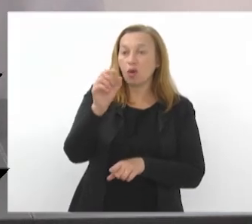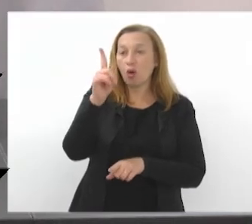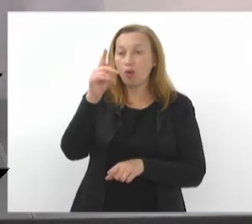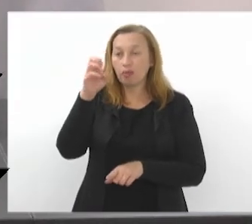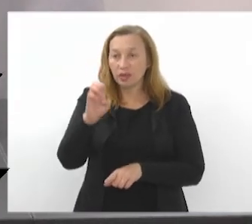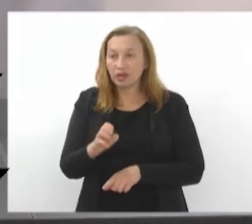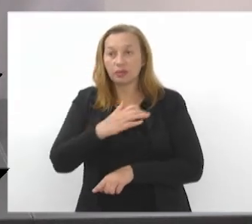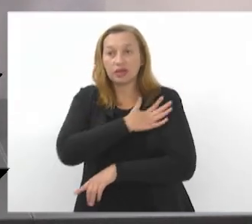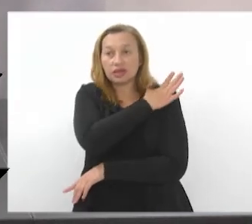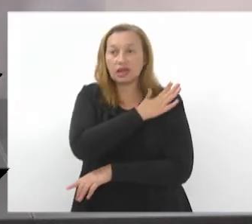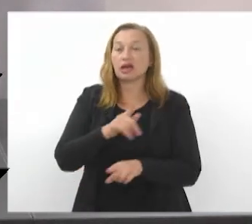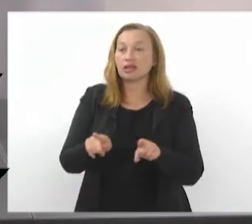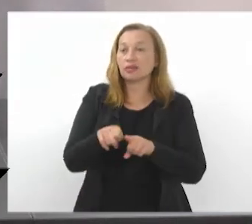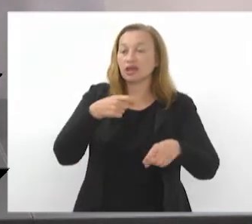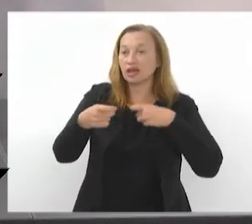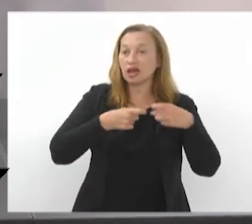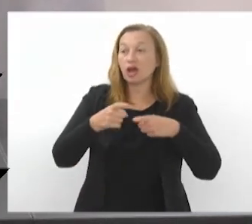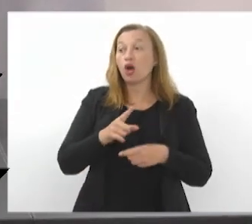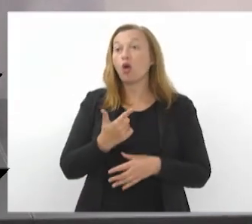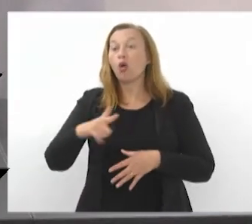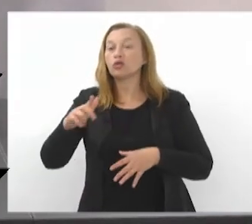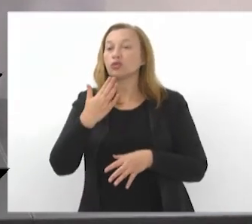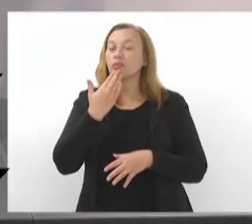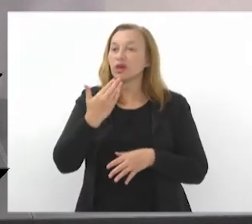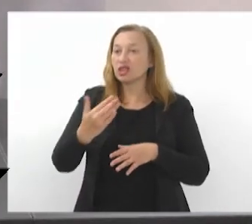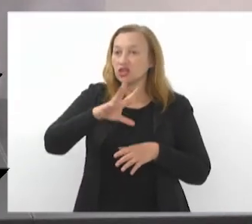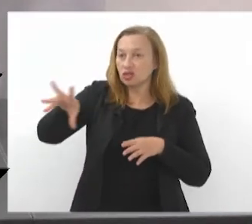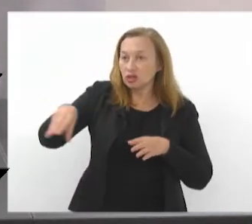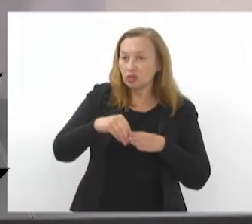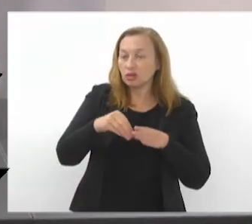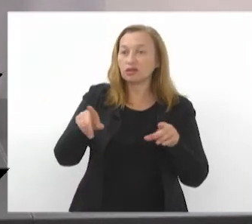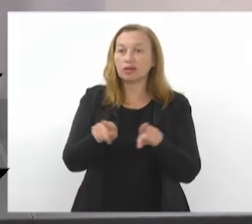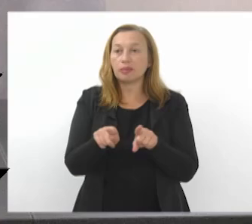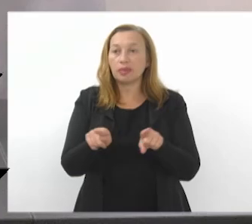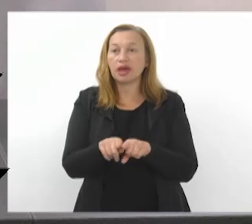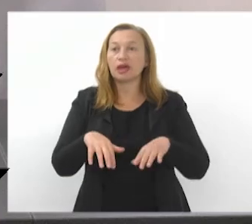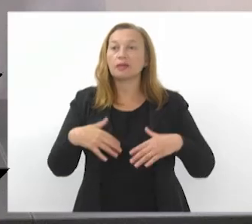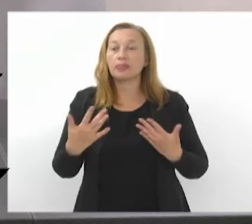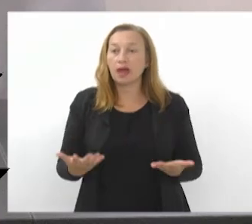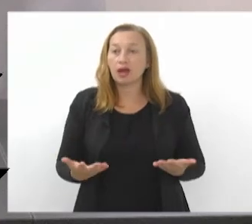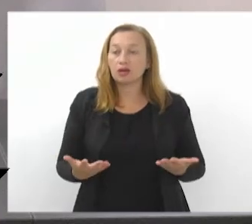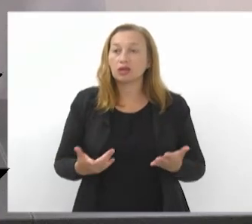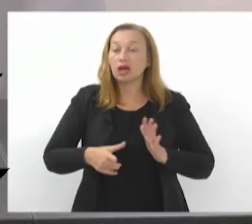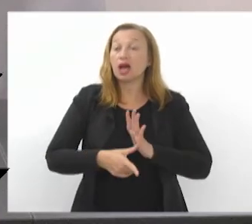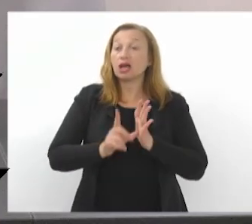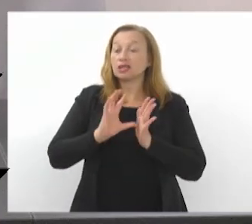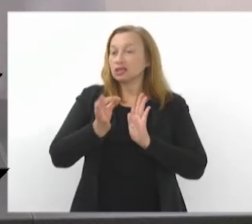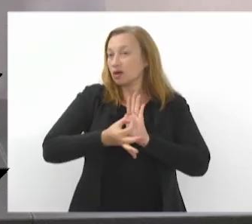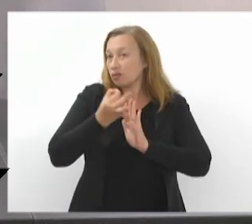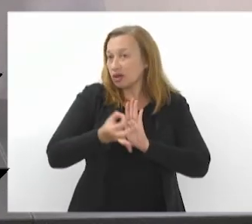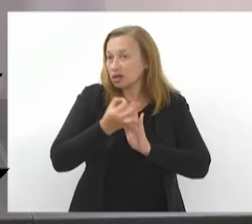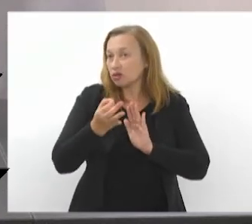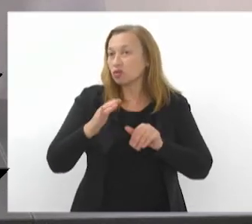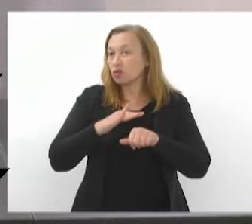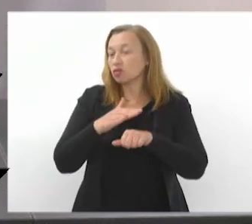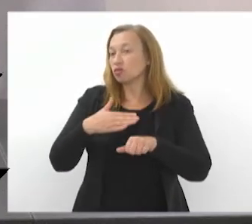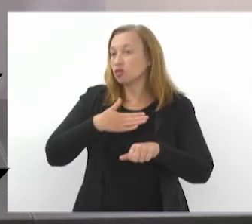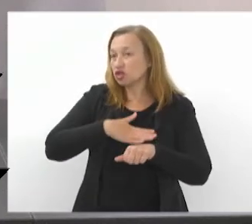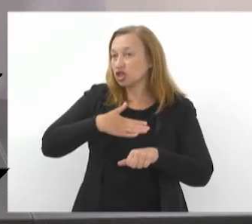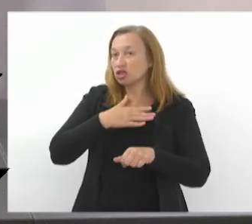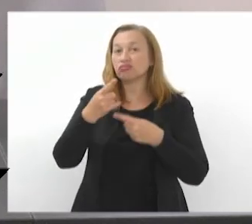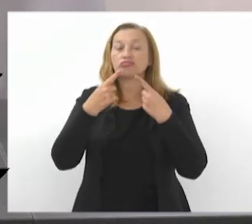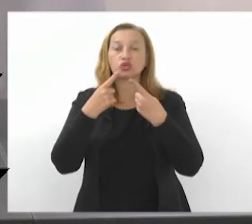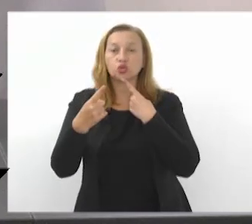E aí outros pedidos de anexação também. Então, antes mesmo de dar o parecer, gostaria de colocar em discussão para que a